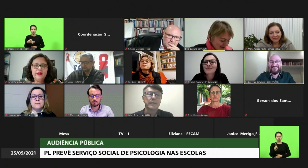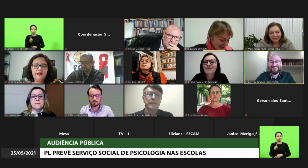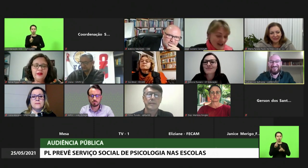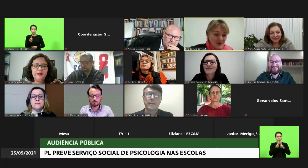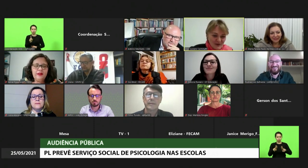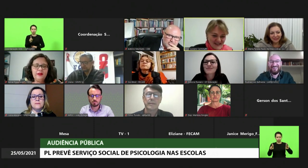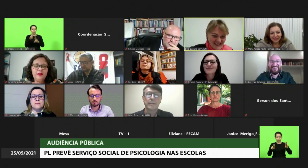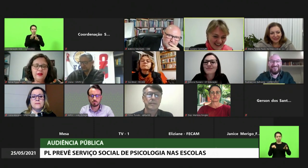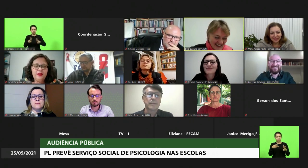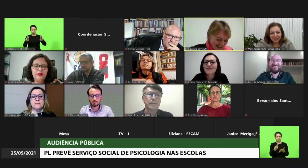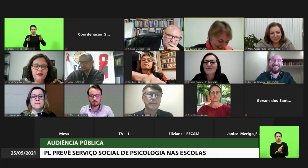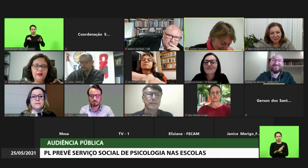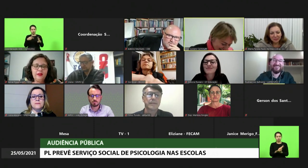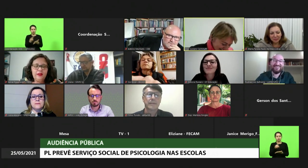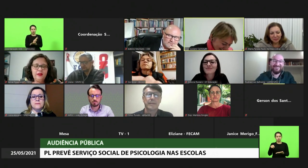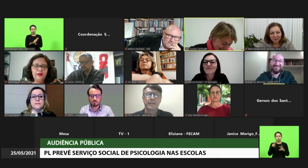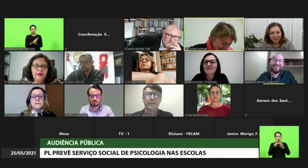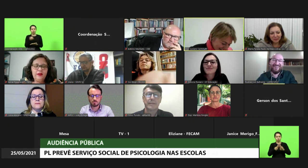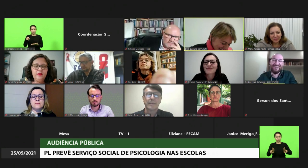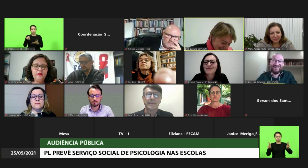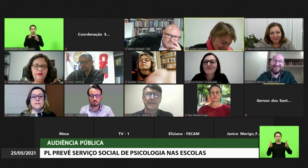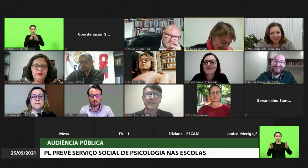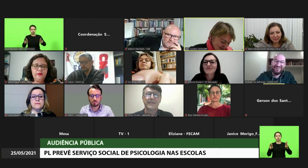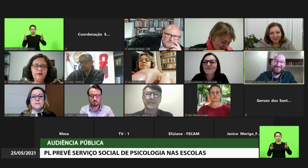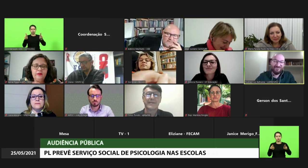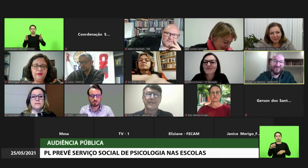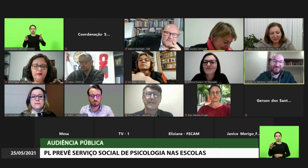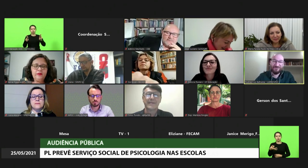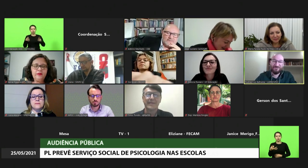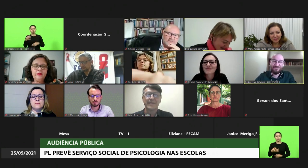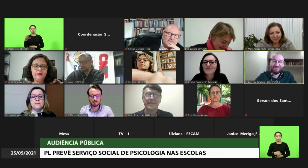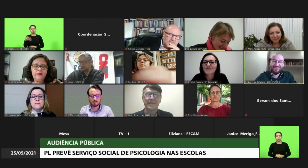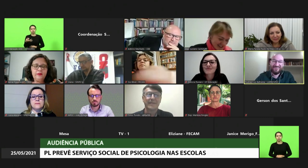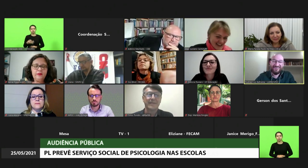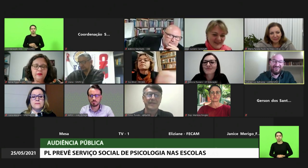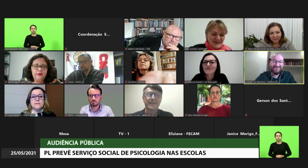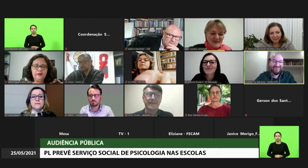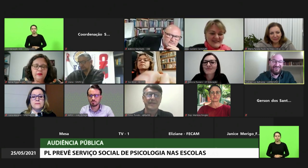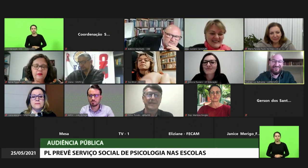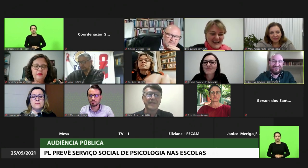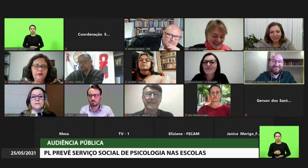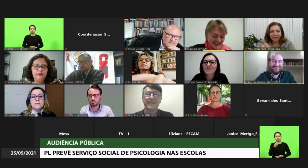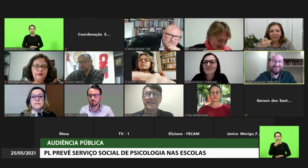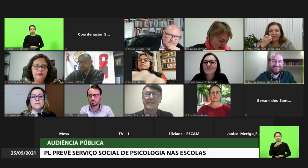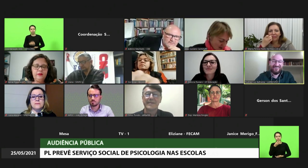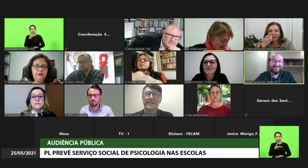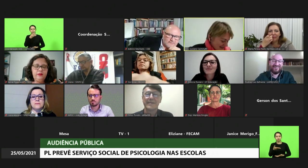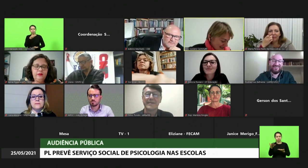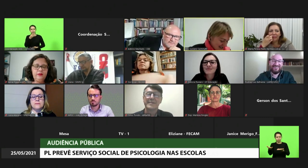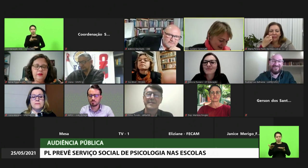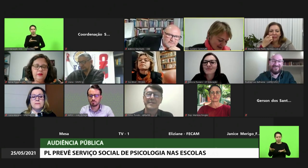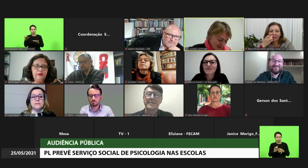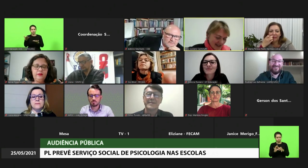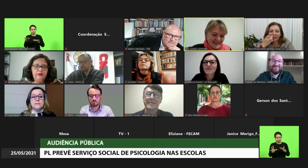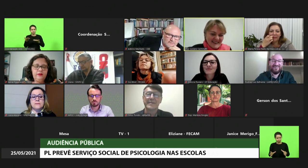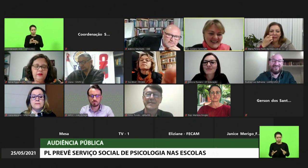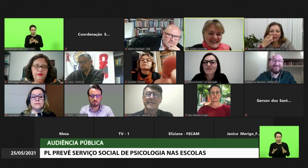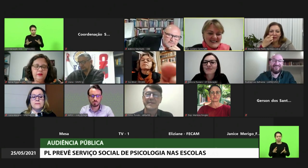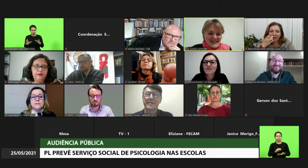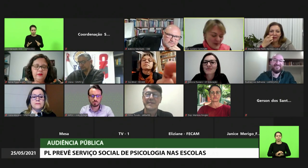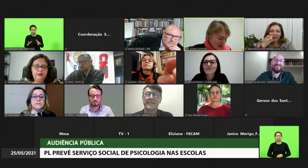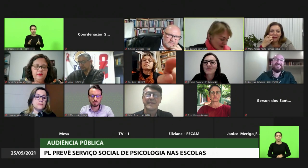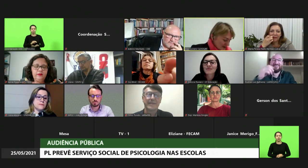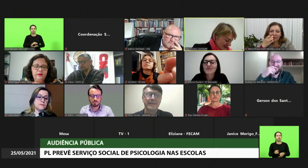errado, então. É da UFSC. Isso. Tá bom, isso, então, Rudinei, fique à vontade. Sua manifestação também